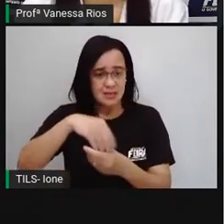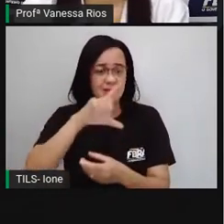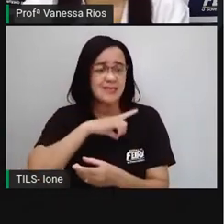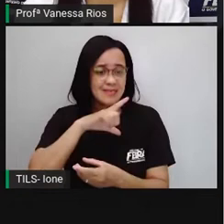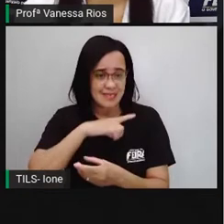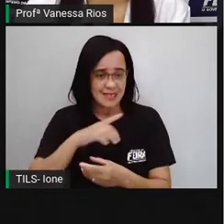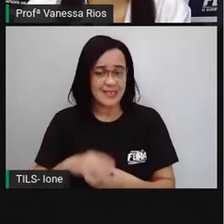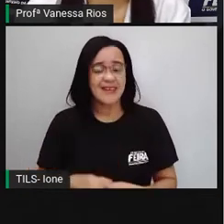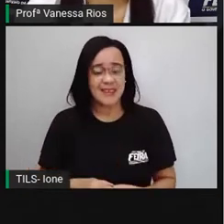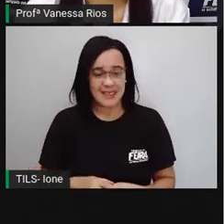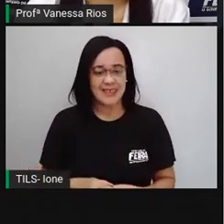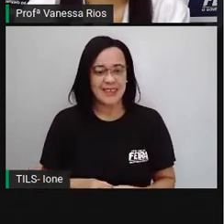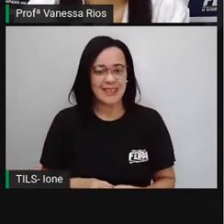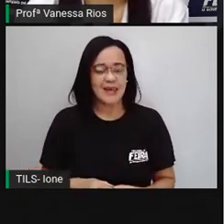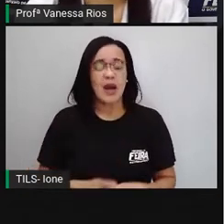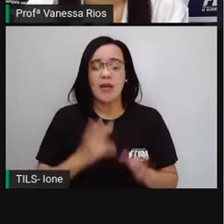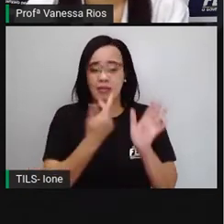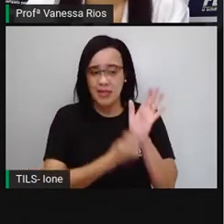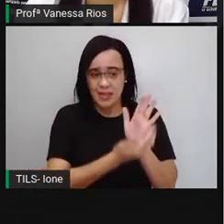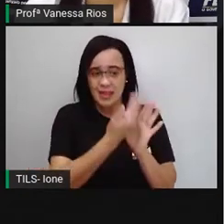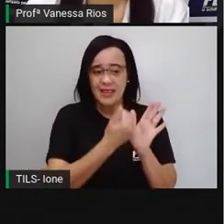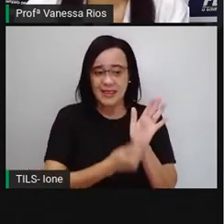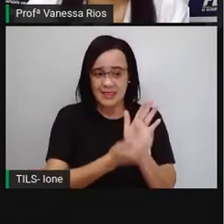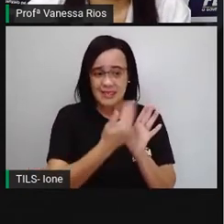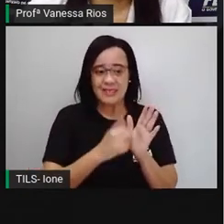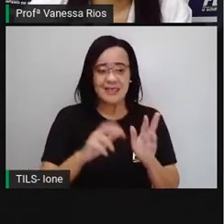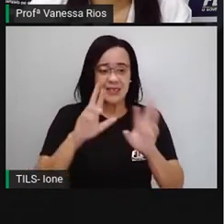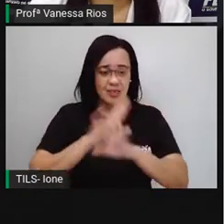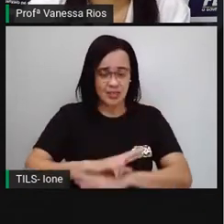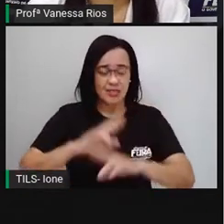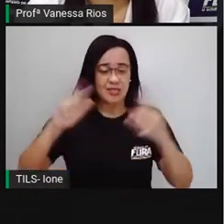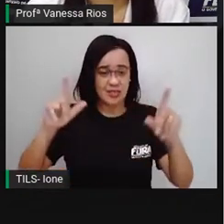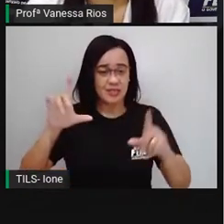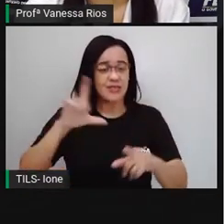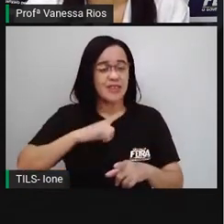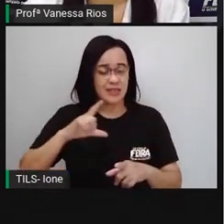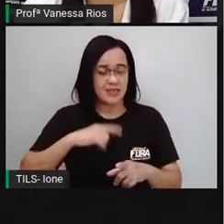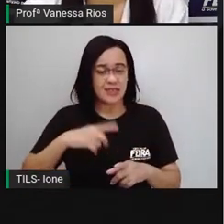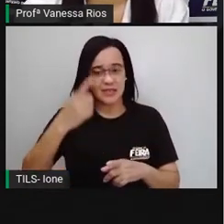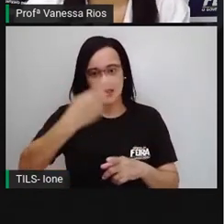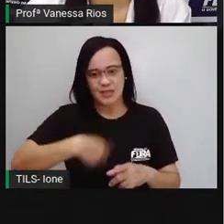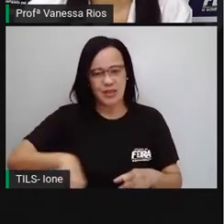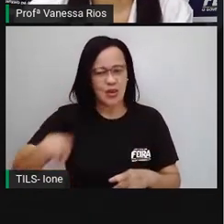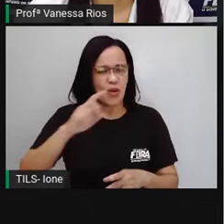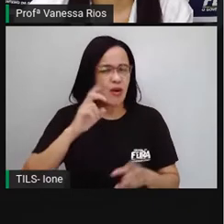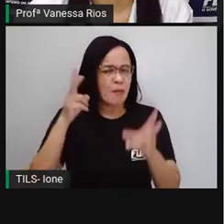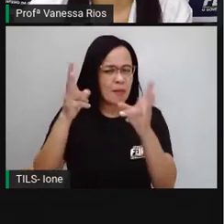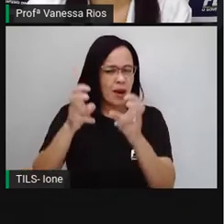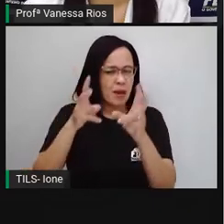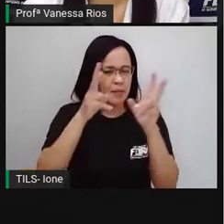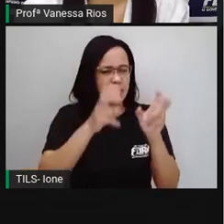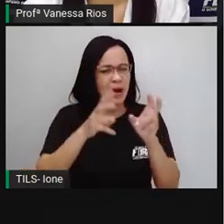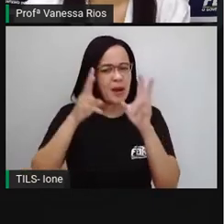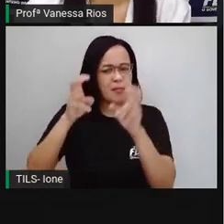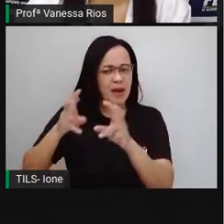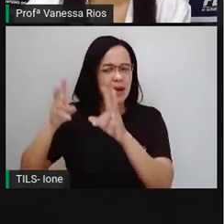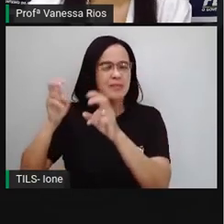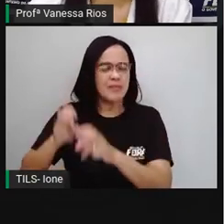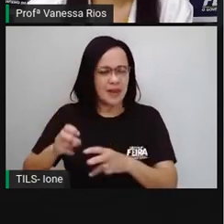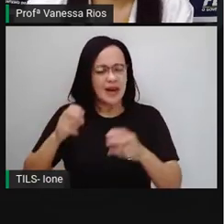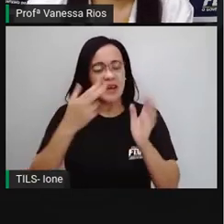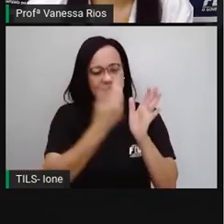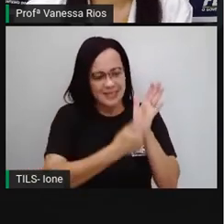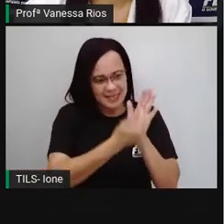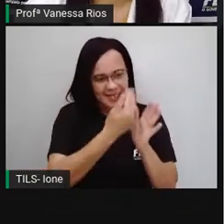têm formatos diferentes e a gente pode sim perceber figuras geométricas espaciais